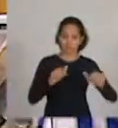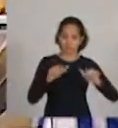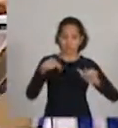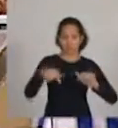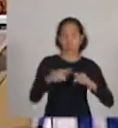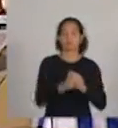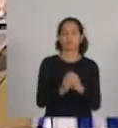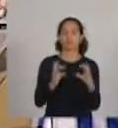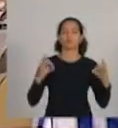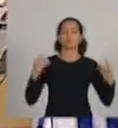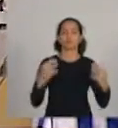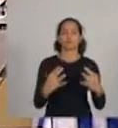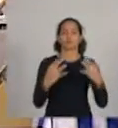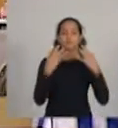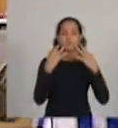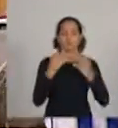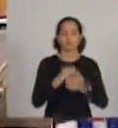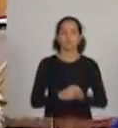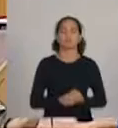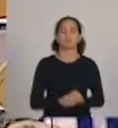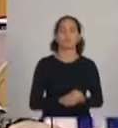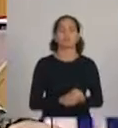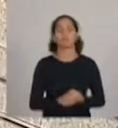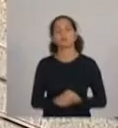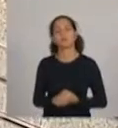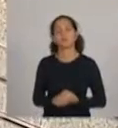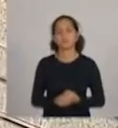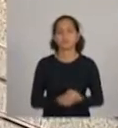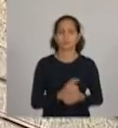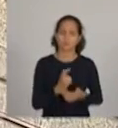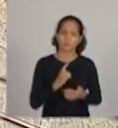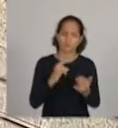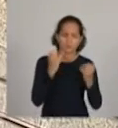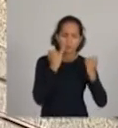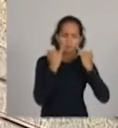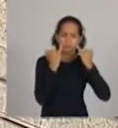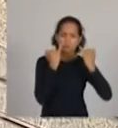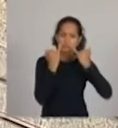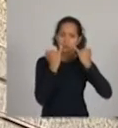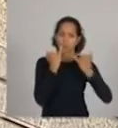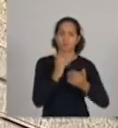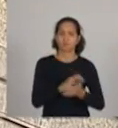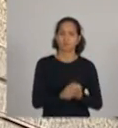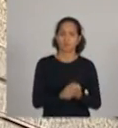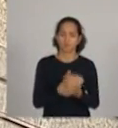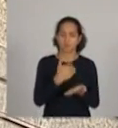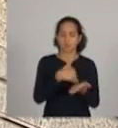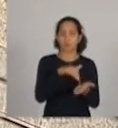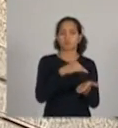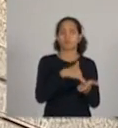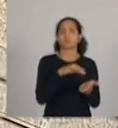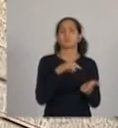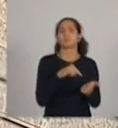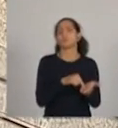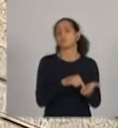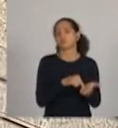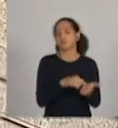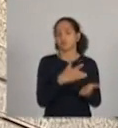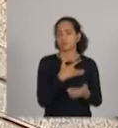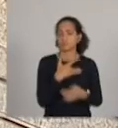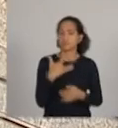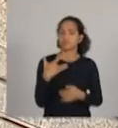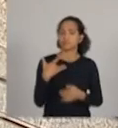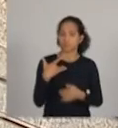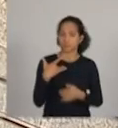nos assistem. É, nós temos informação da Secretaria de